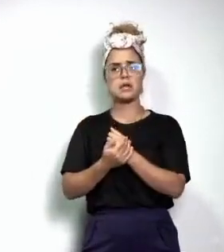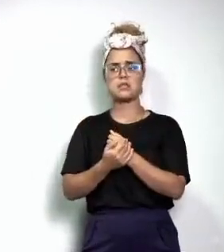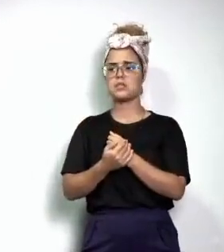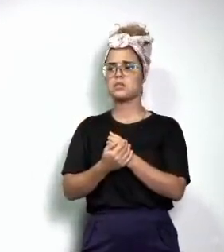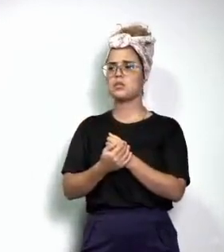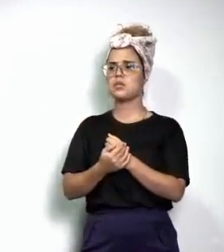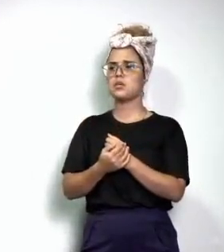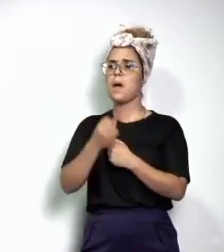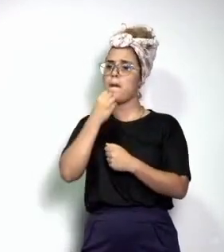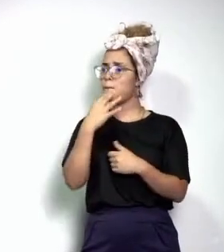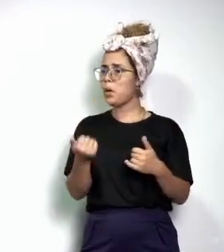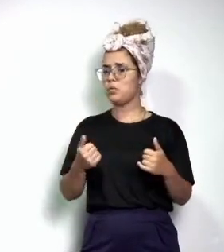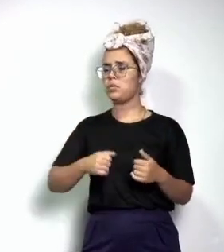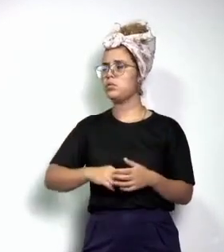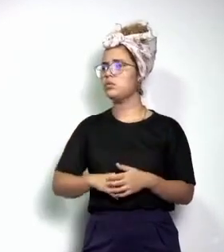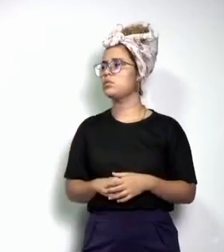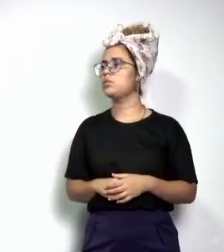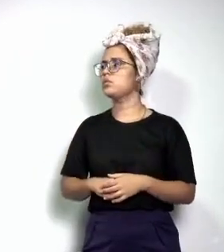suficientemente alto.